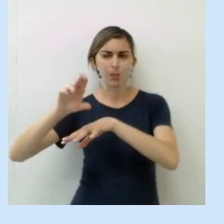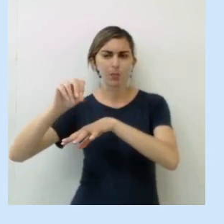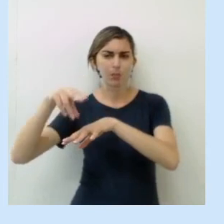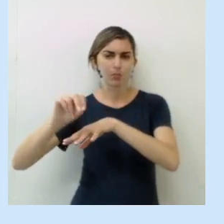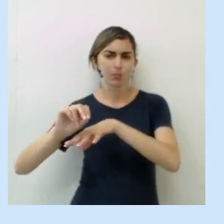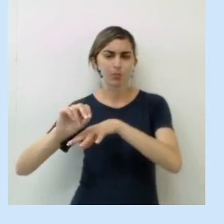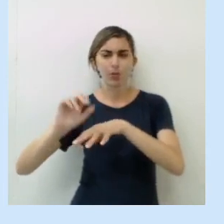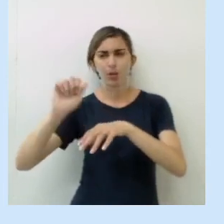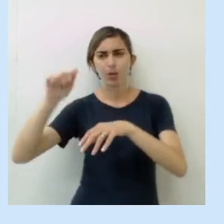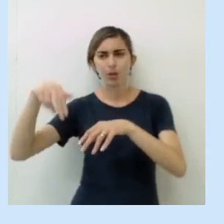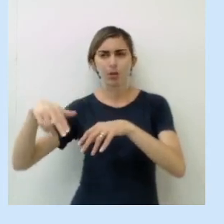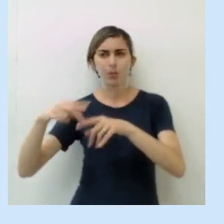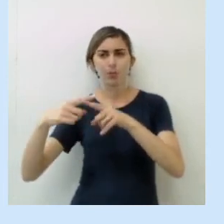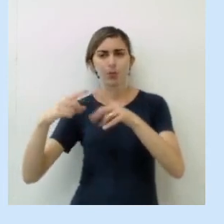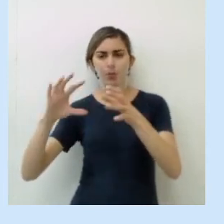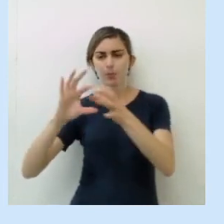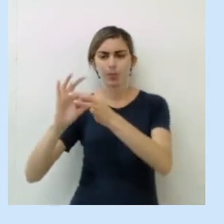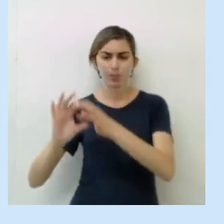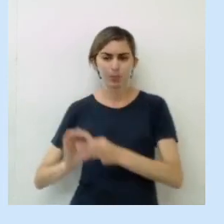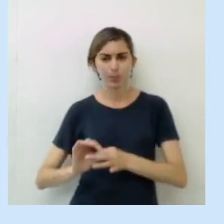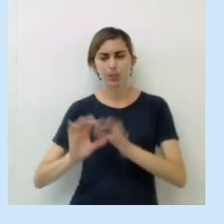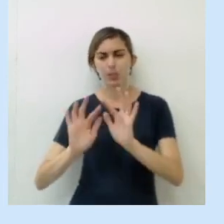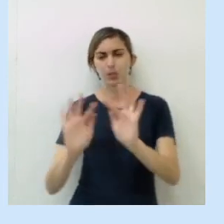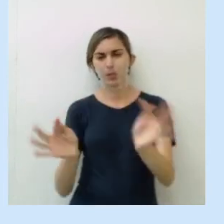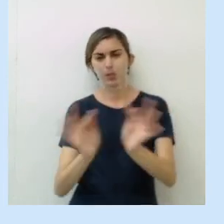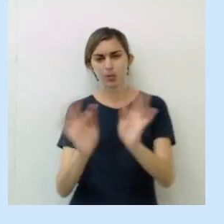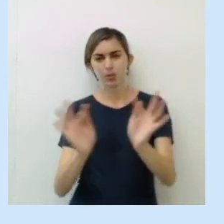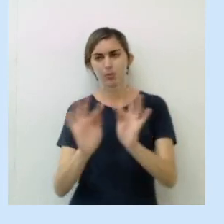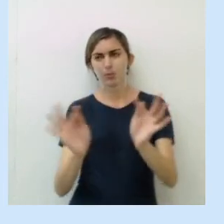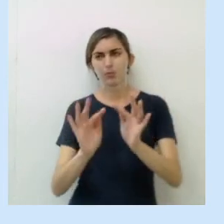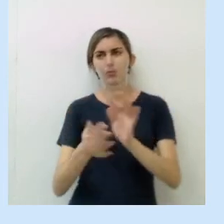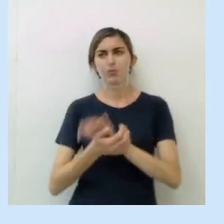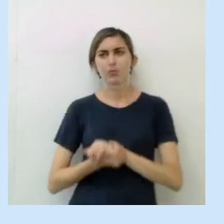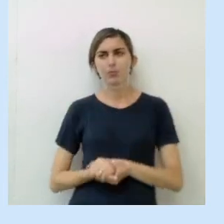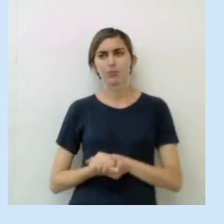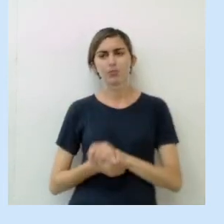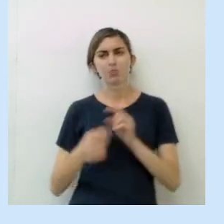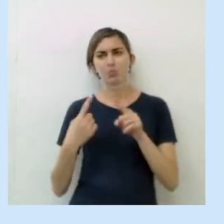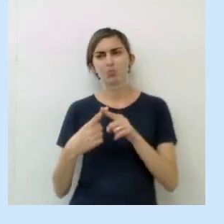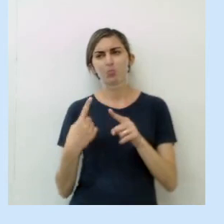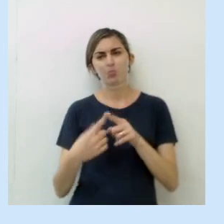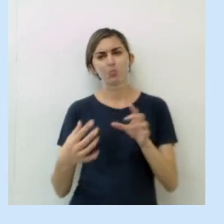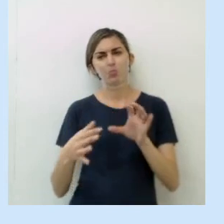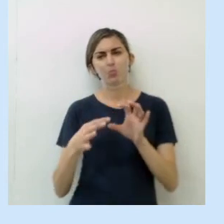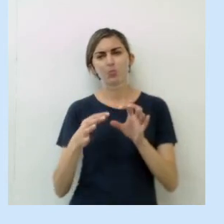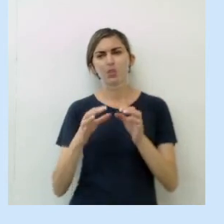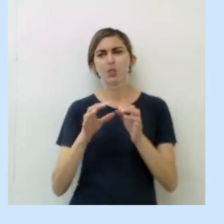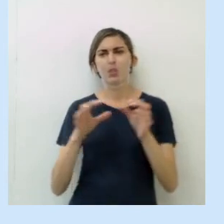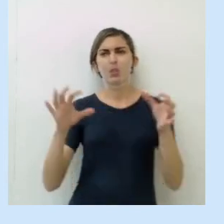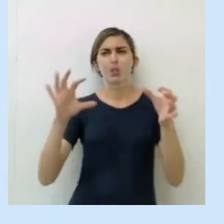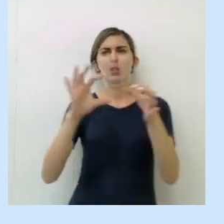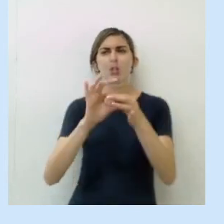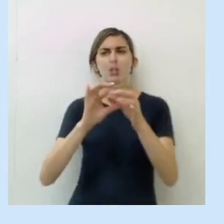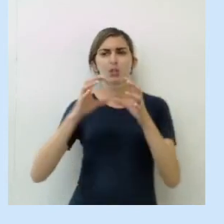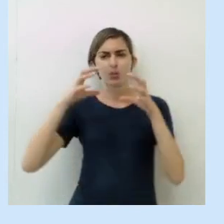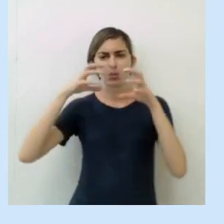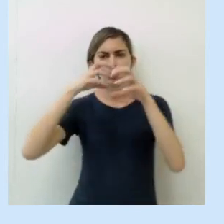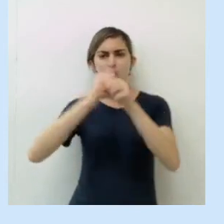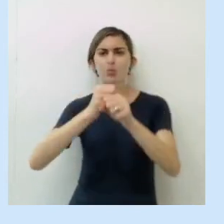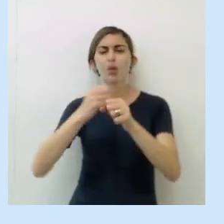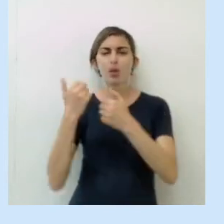as ligações são todas simples, certo? Bruno, por que uma ligação está mais escura do que a outra? Porque é